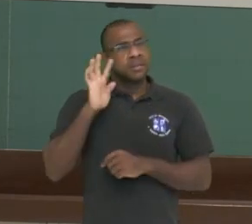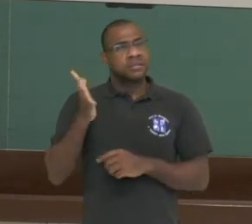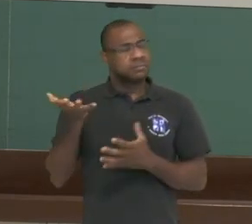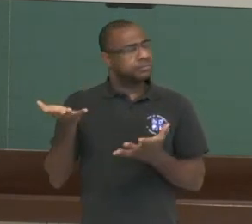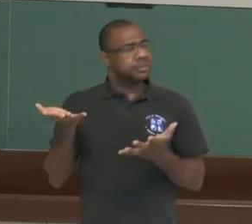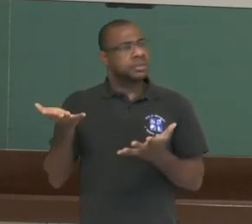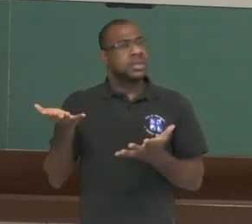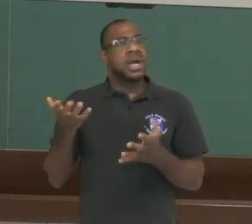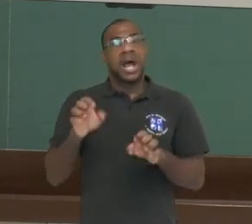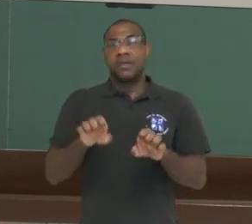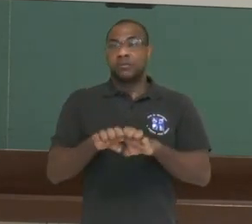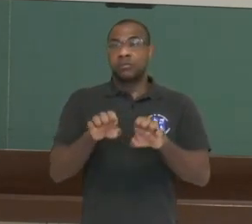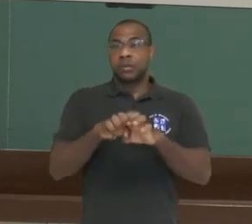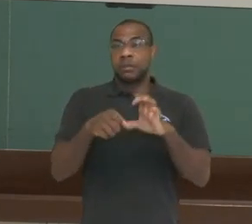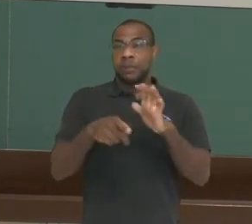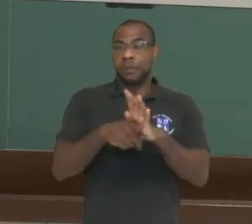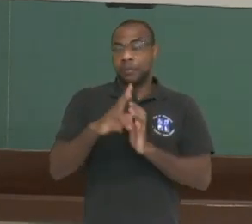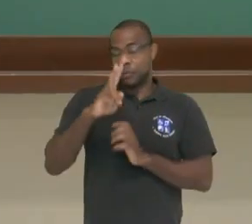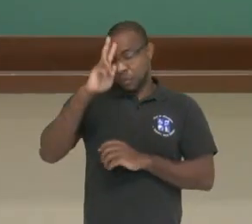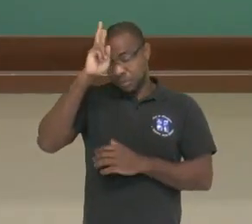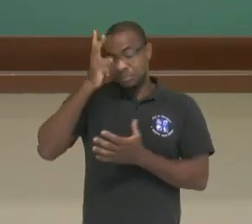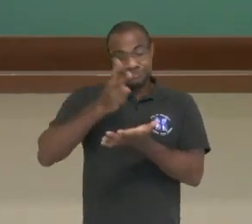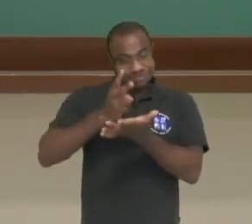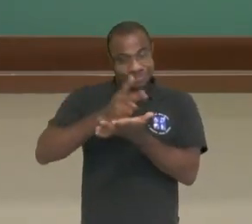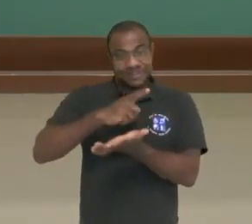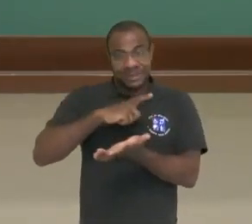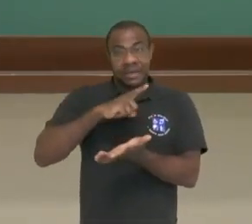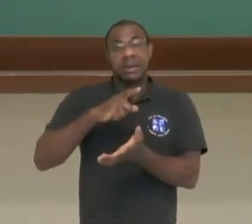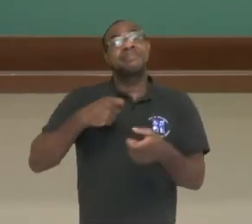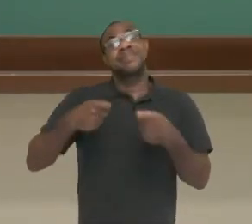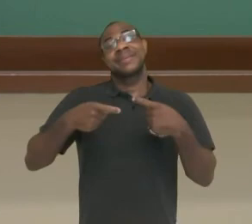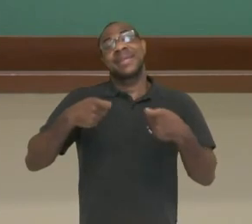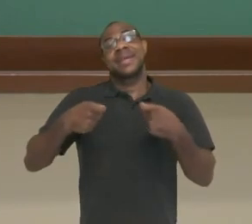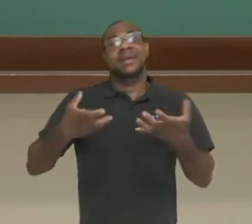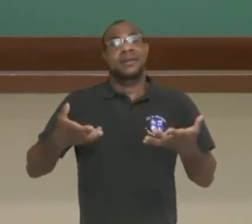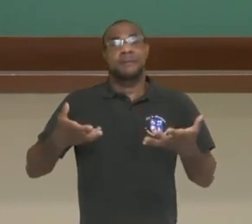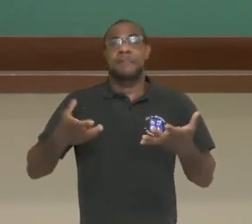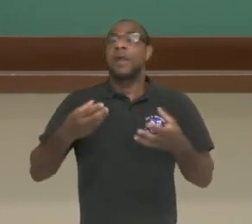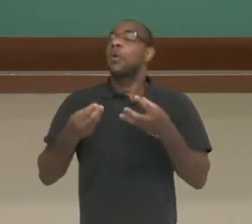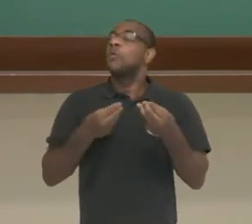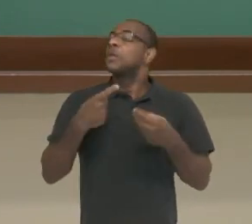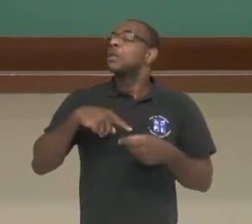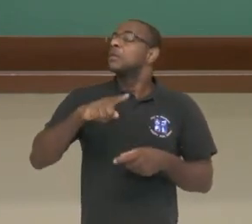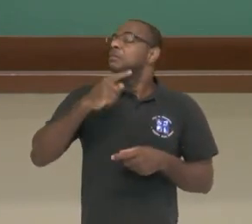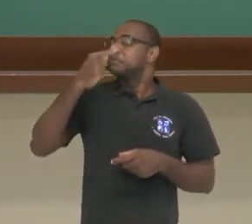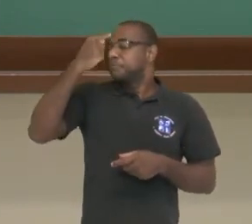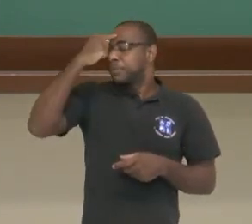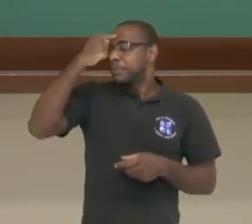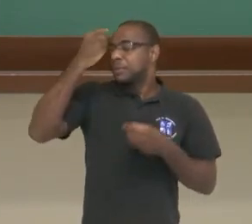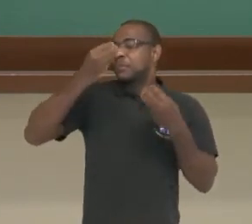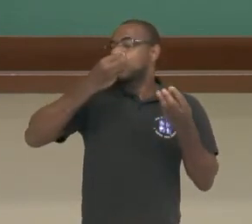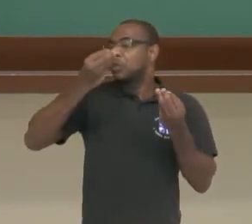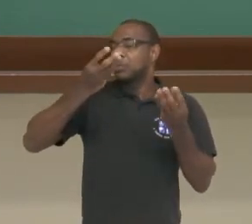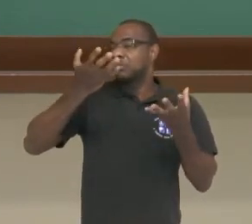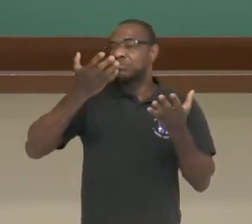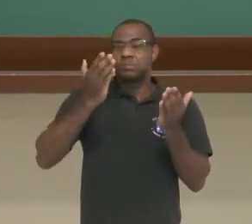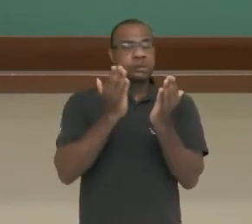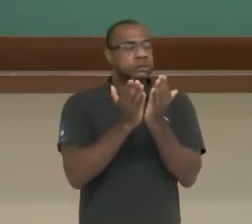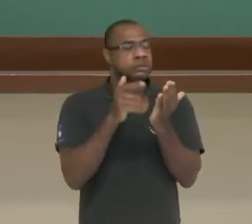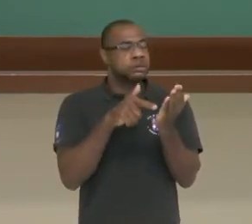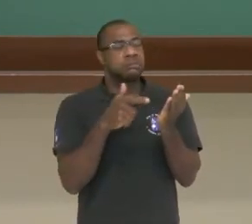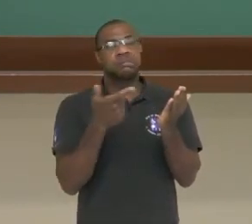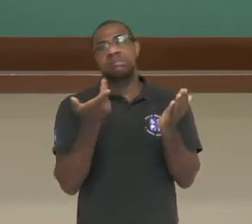o quê? Guerra. Como que você vai lidar com uma nova concepção de mentalidade cristã, dizendo que é